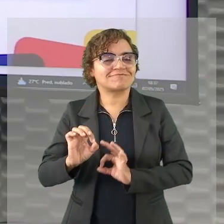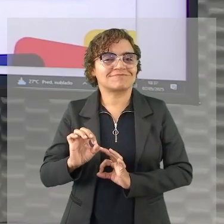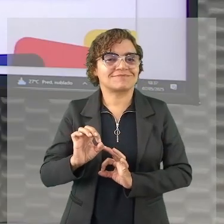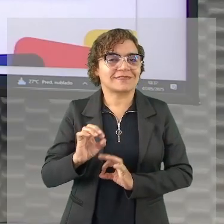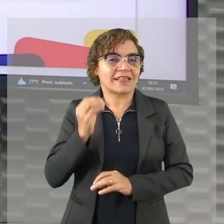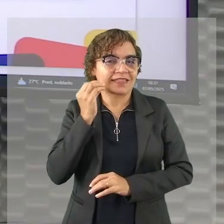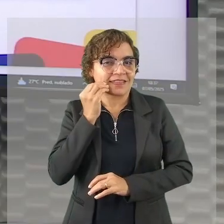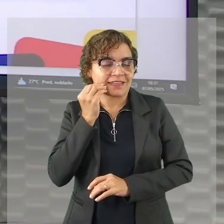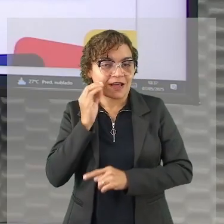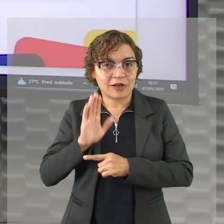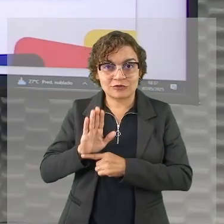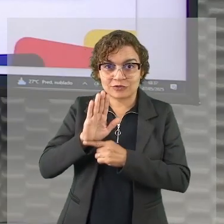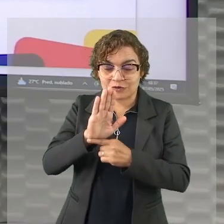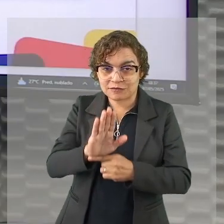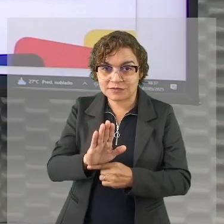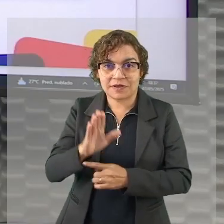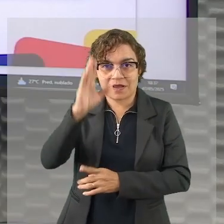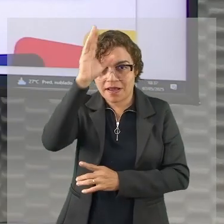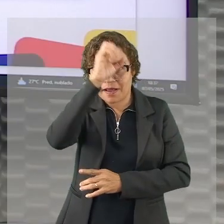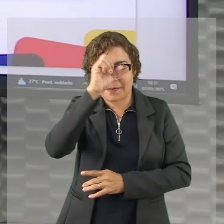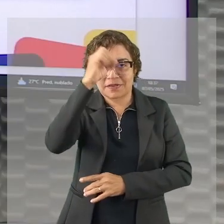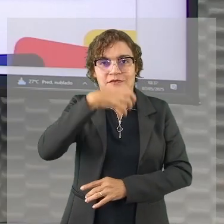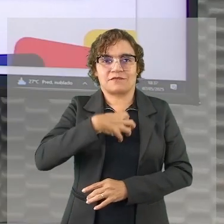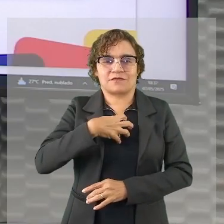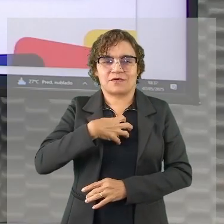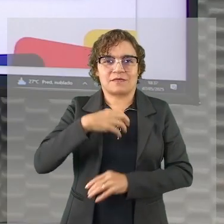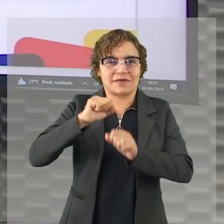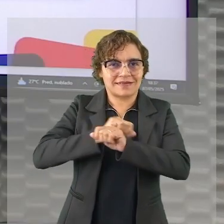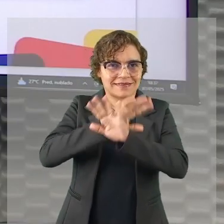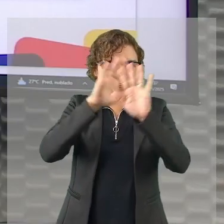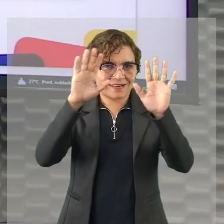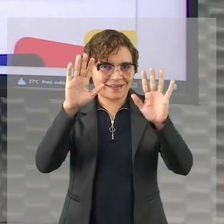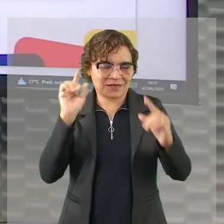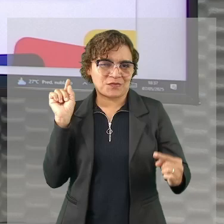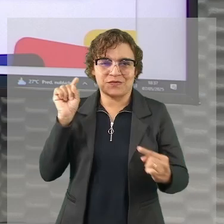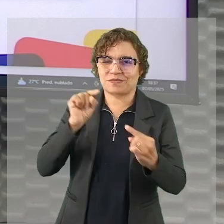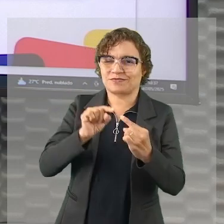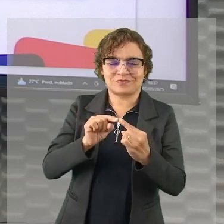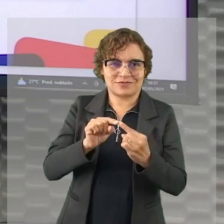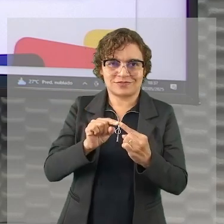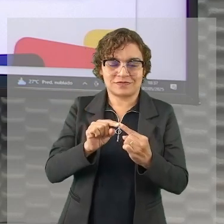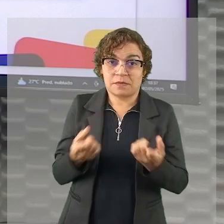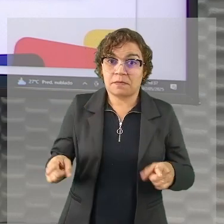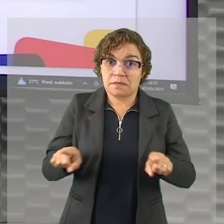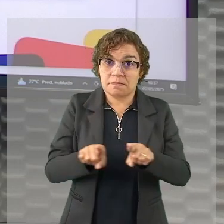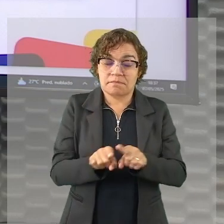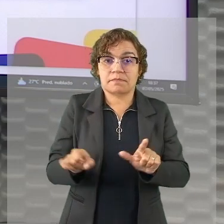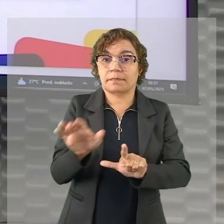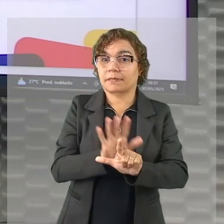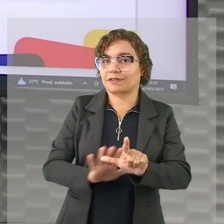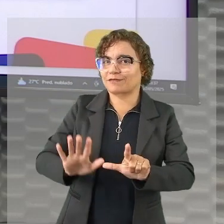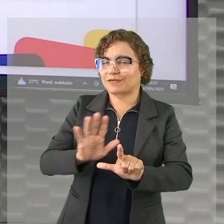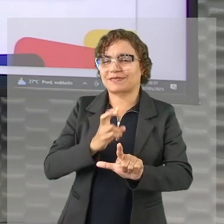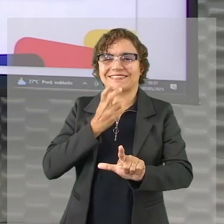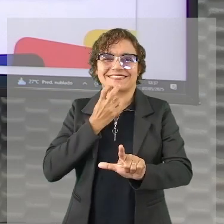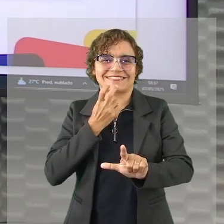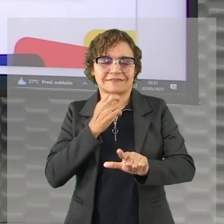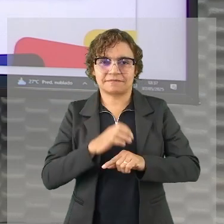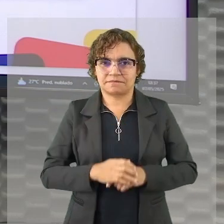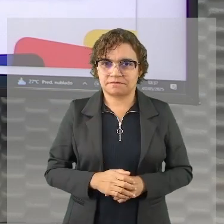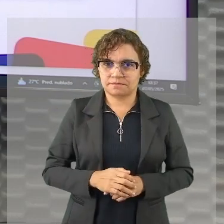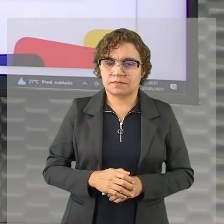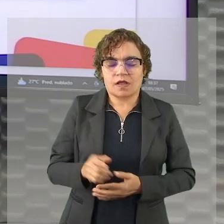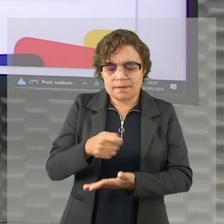aprender de forma clara e objetiva. É uma parceria com a plataforma Gonçalves Dias. Faça